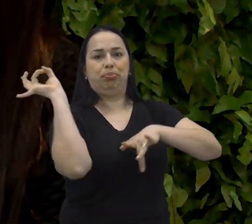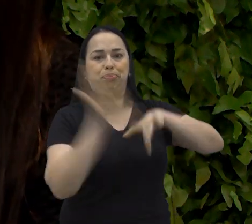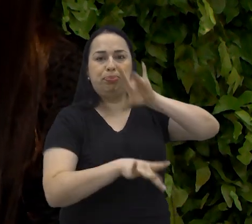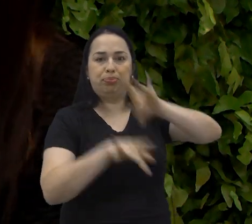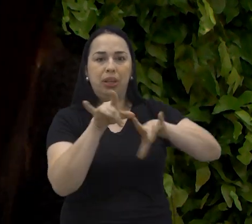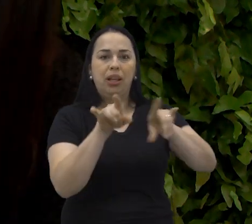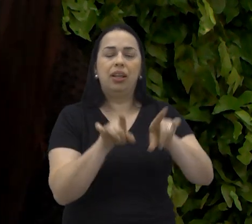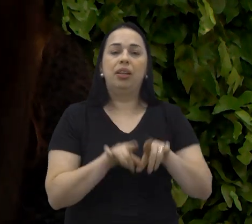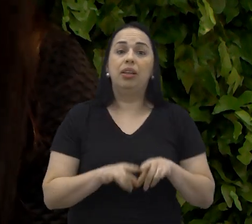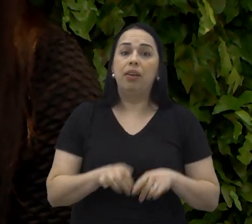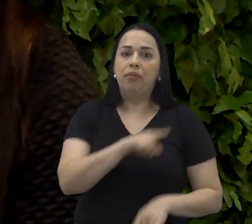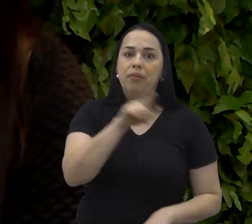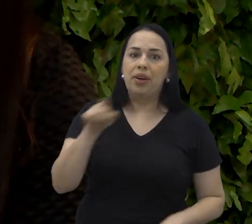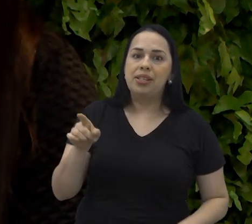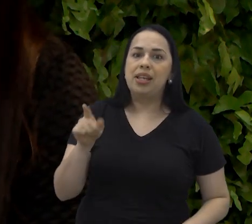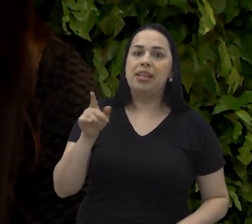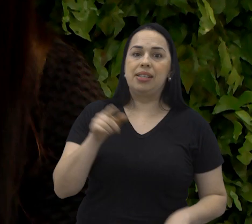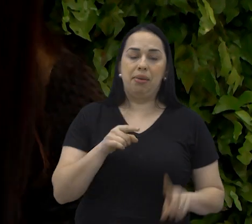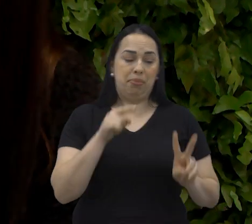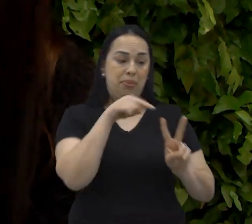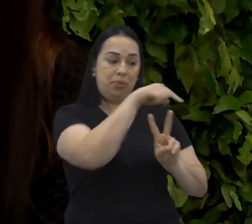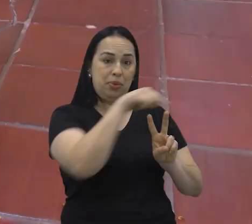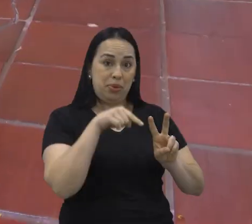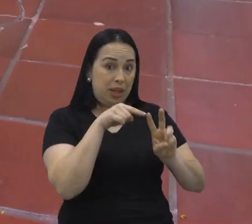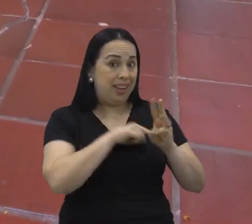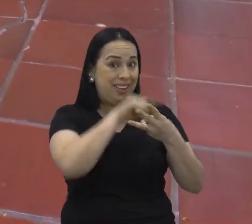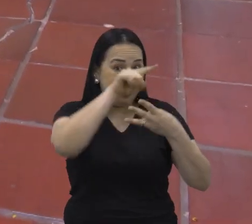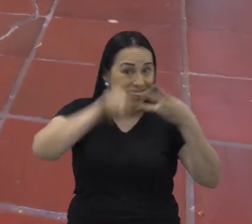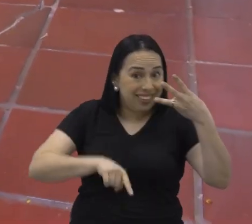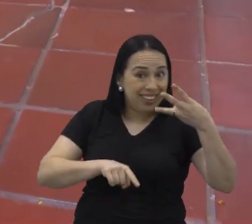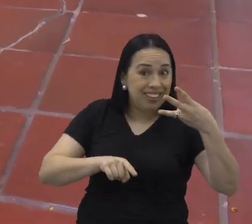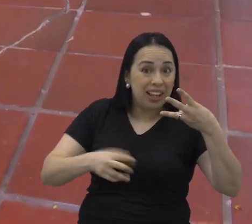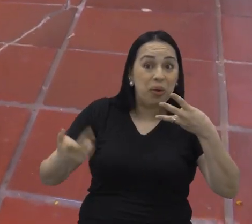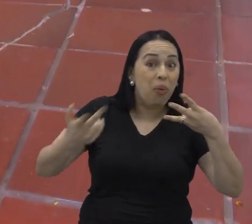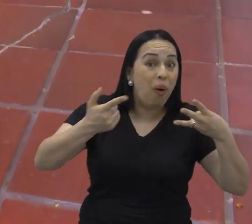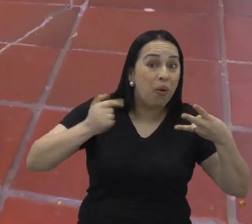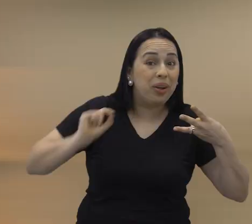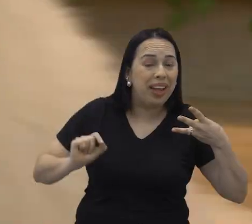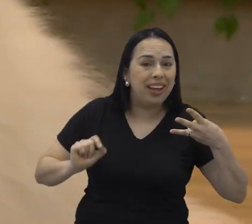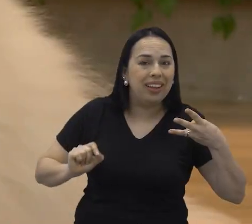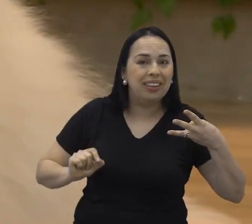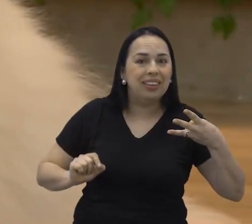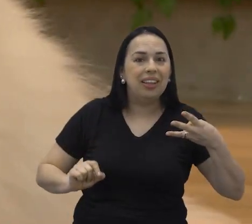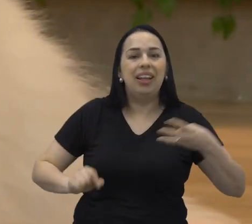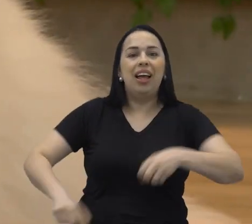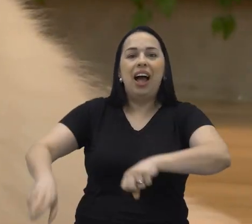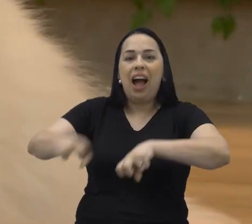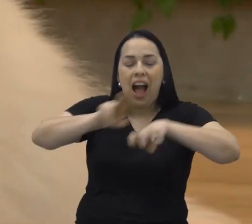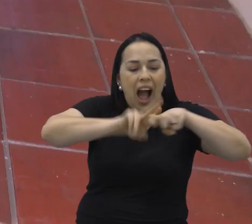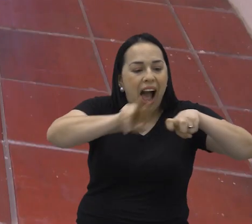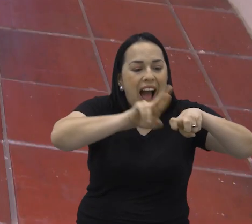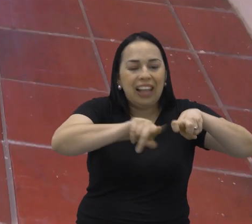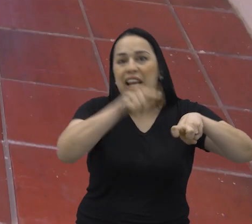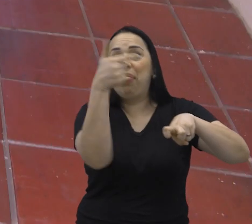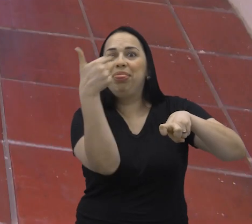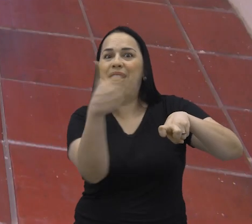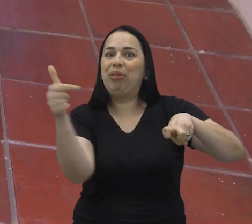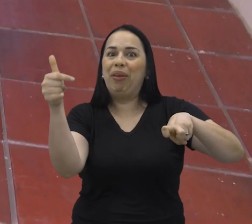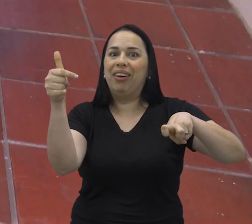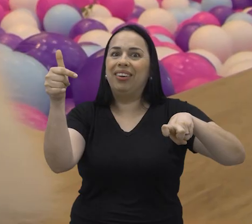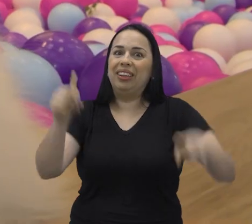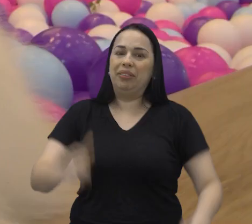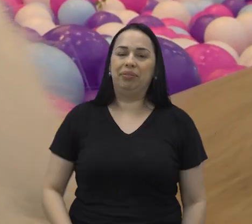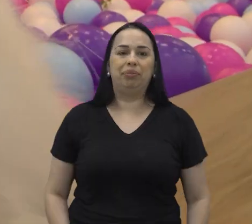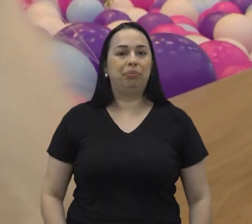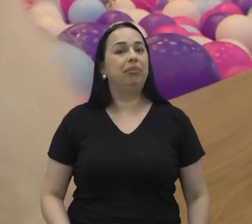os mais rejeitados, os que ficam para trás no abrigo. E sabe o que Lady, a Nina e Mingau têm em comum? Eles são